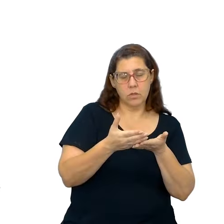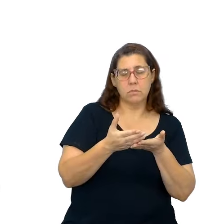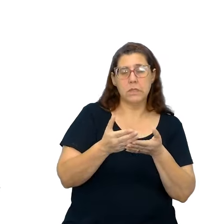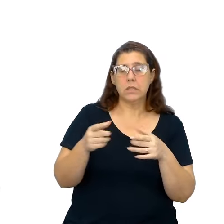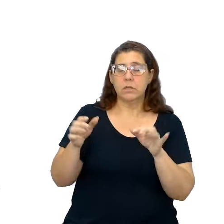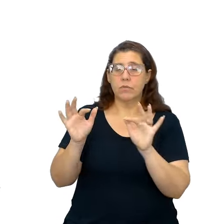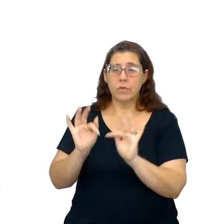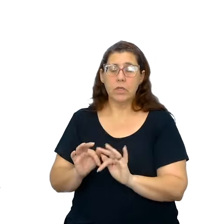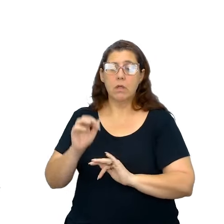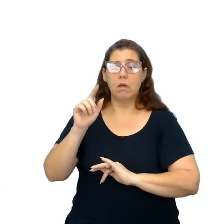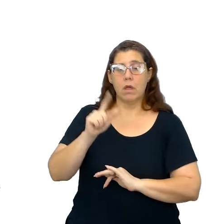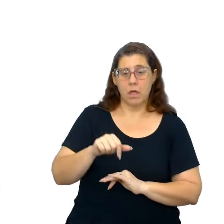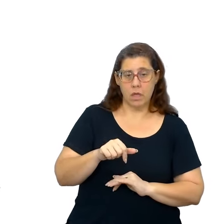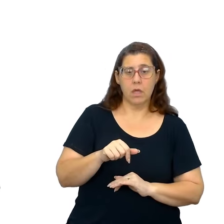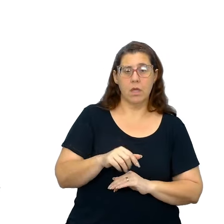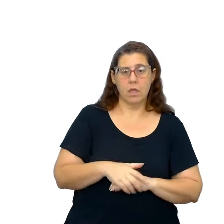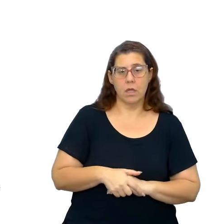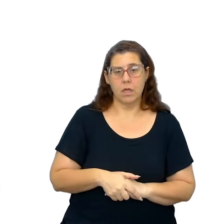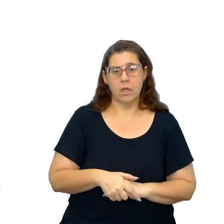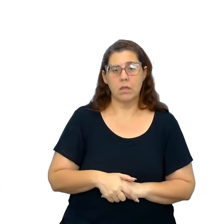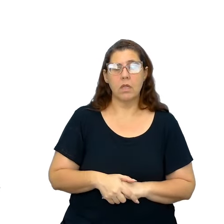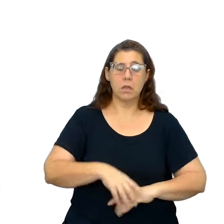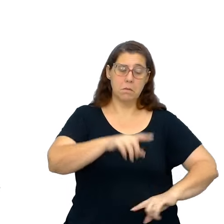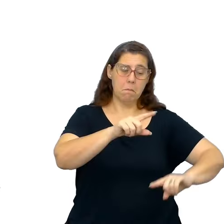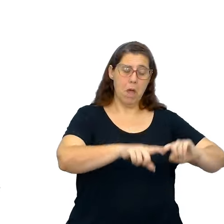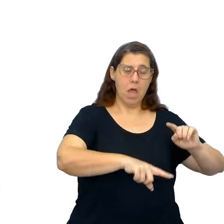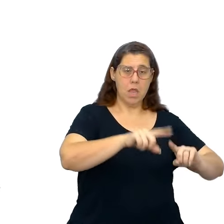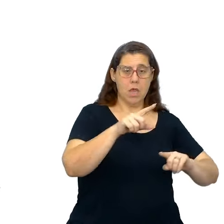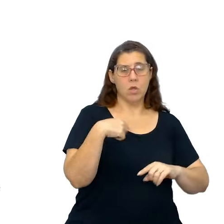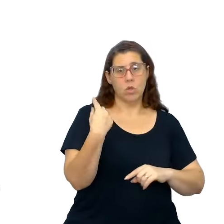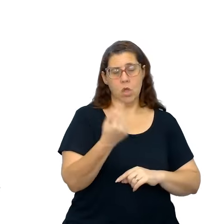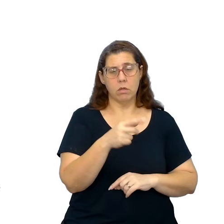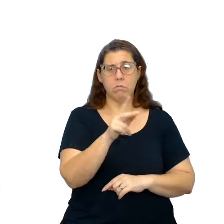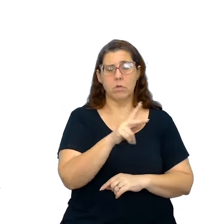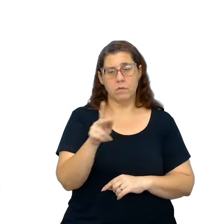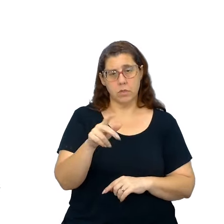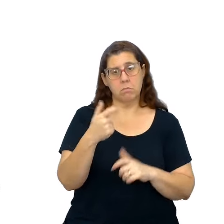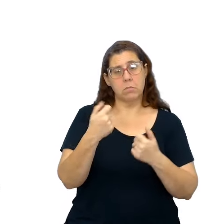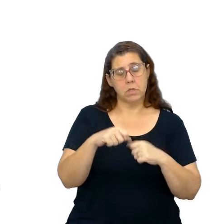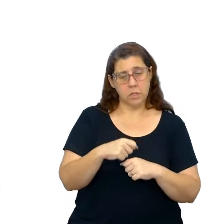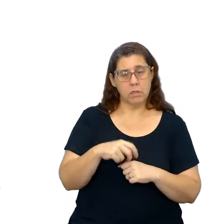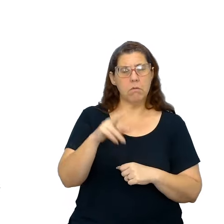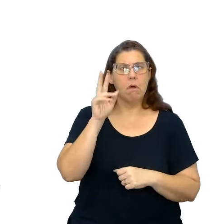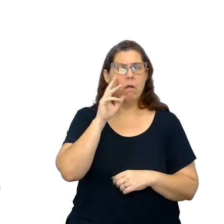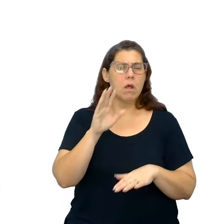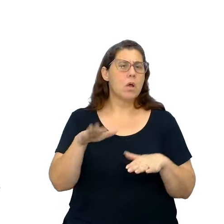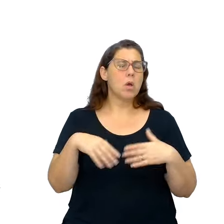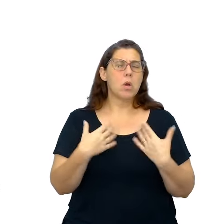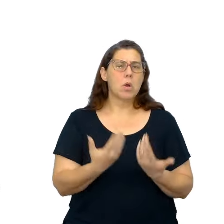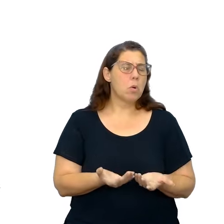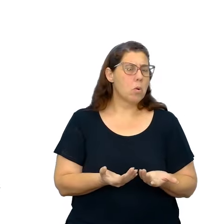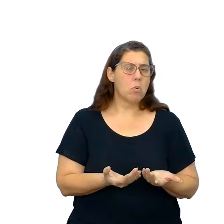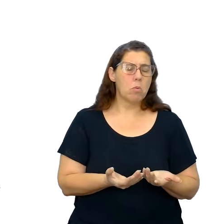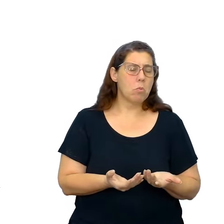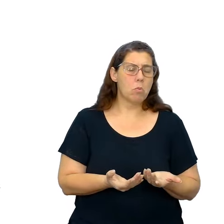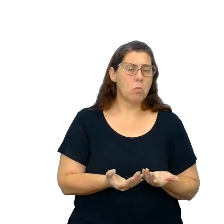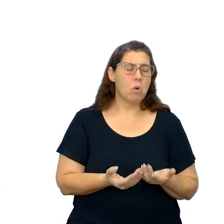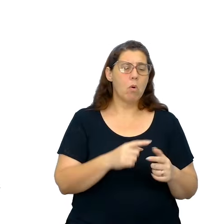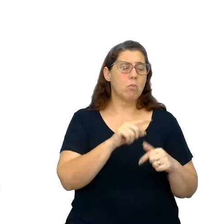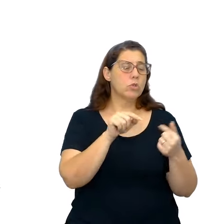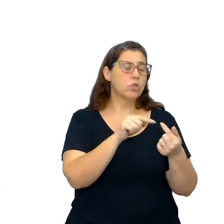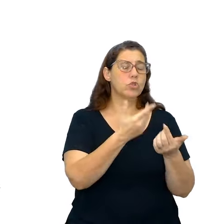finalizando, que são as partes lá do material, onde nós, professores, devemos ler para saber qual é a intencionalidade das aulas,